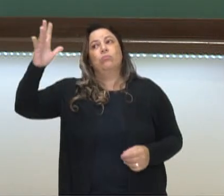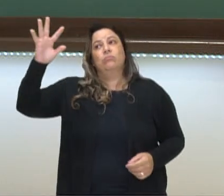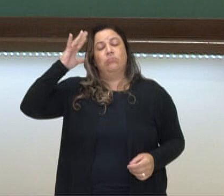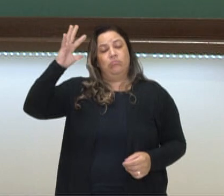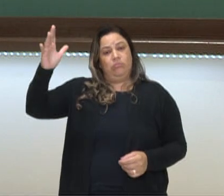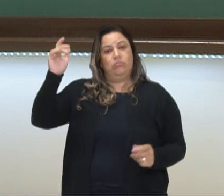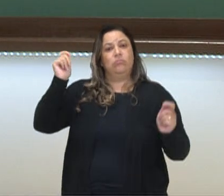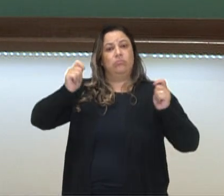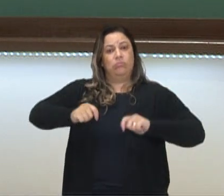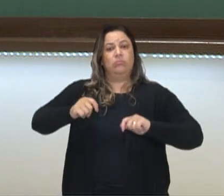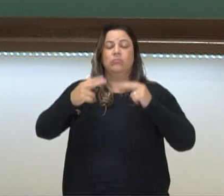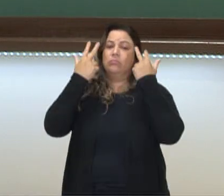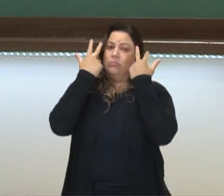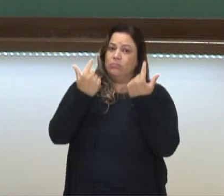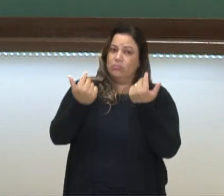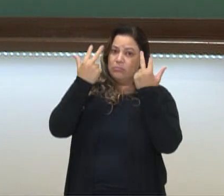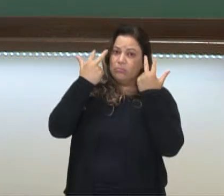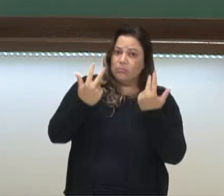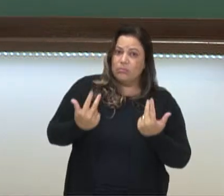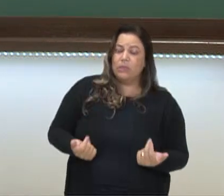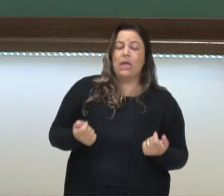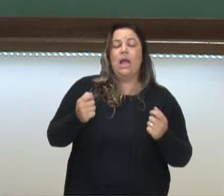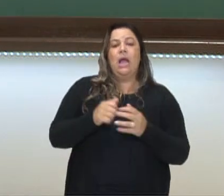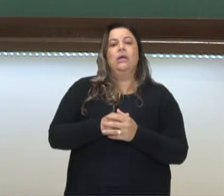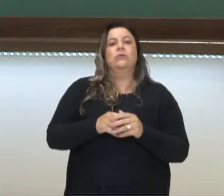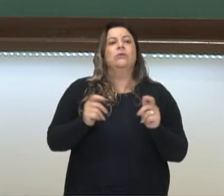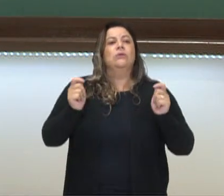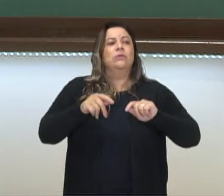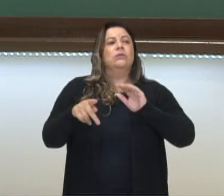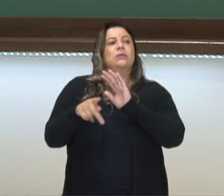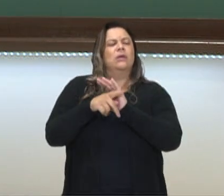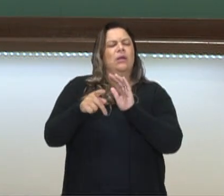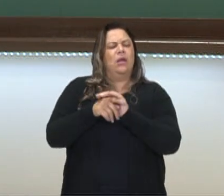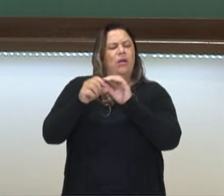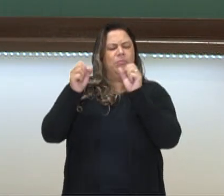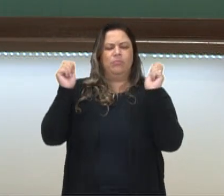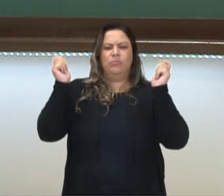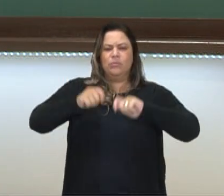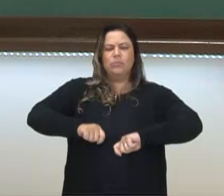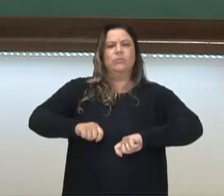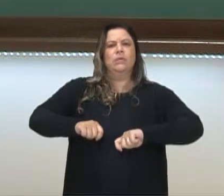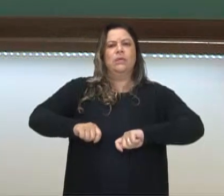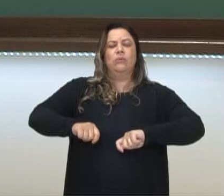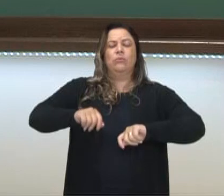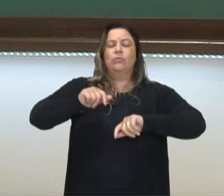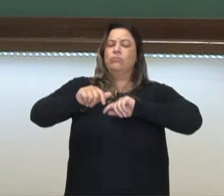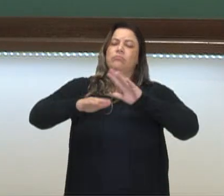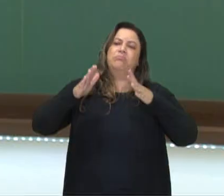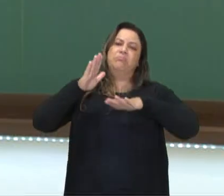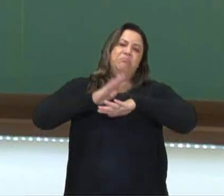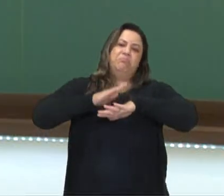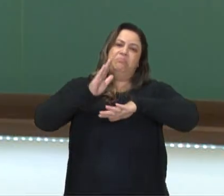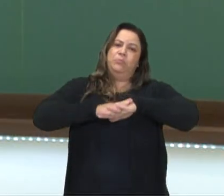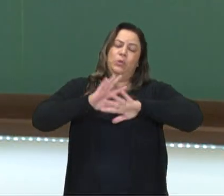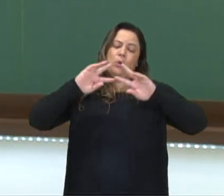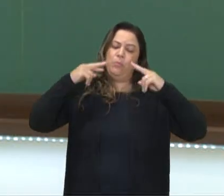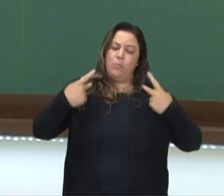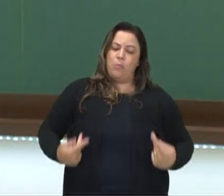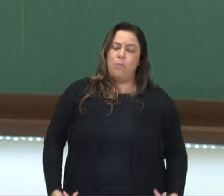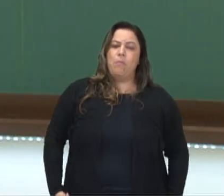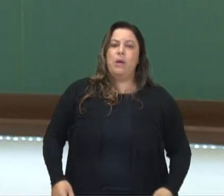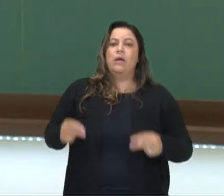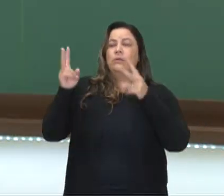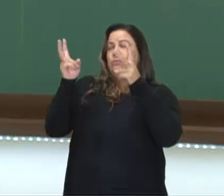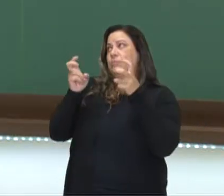trata-se de um processo natural que é acentuado, que é potencializado pela ação humana. Para isso, eu trago aqui para